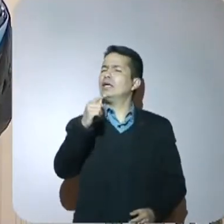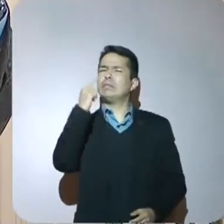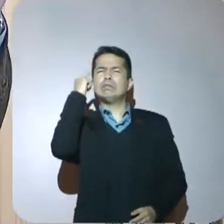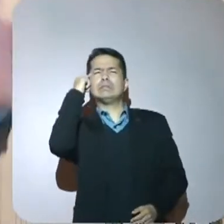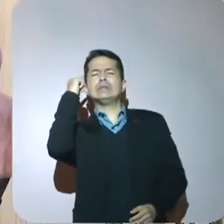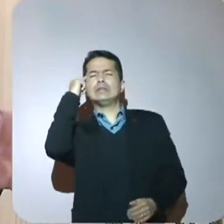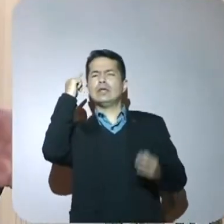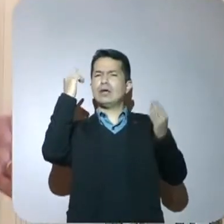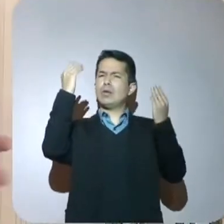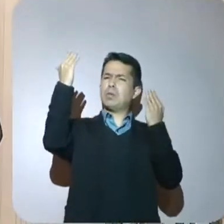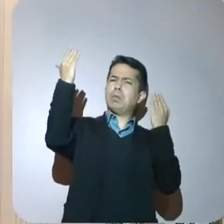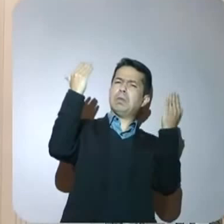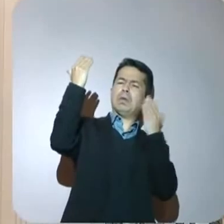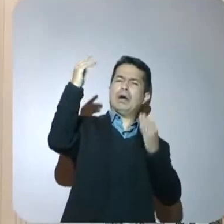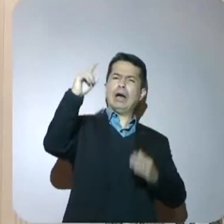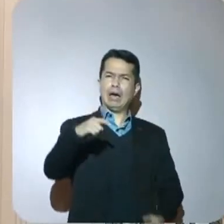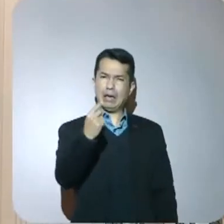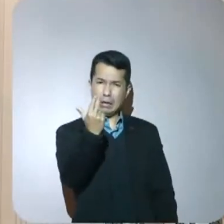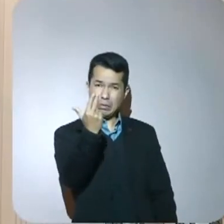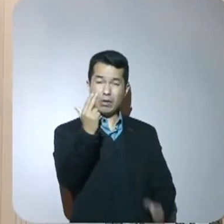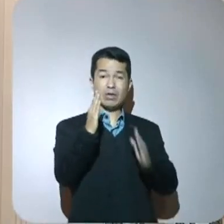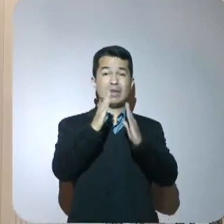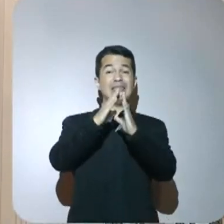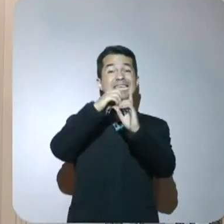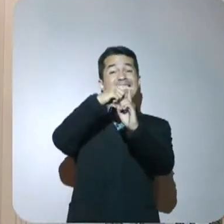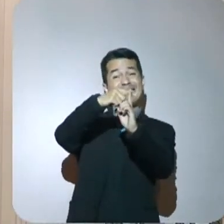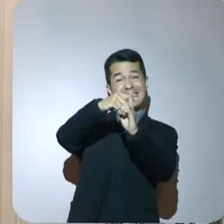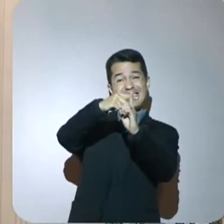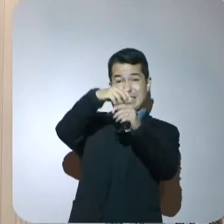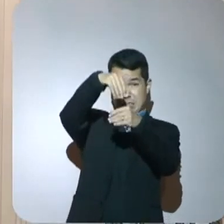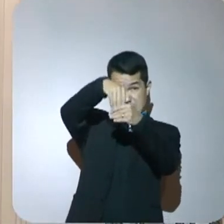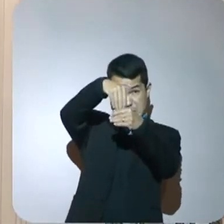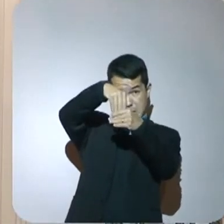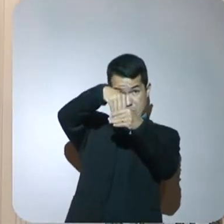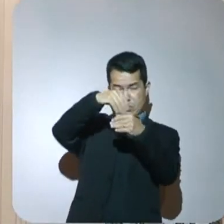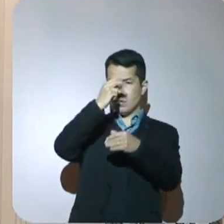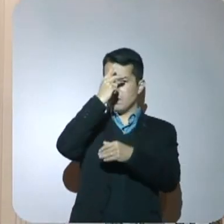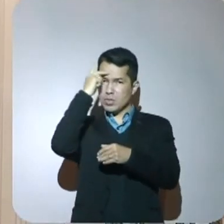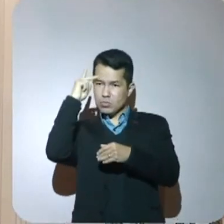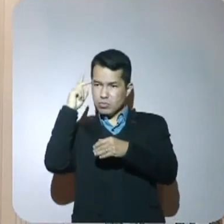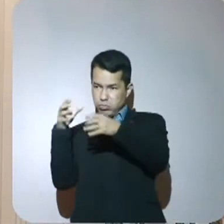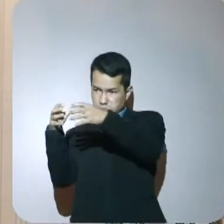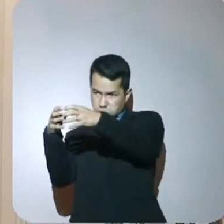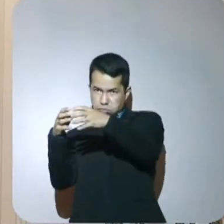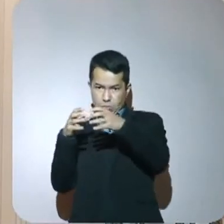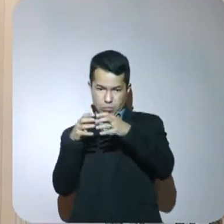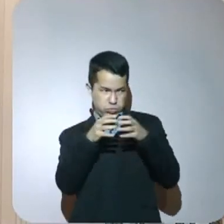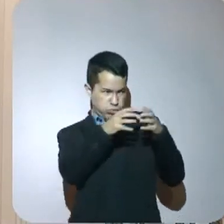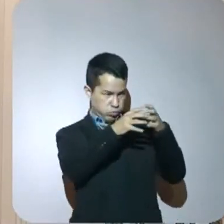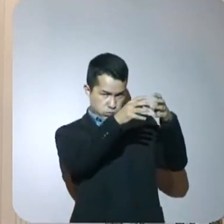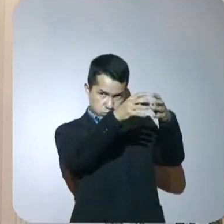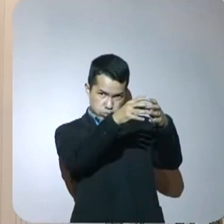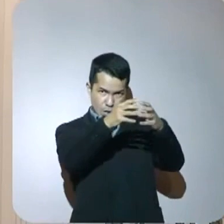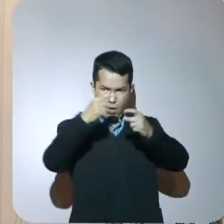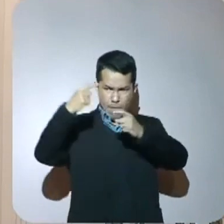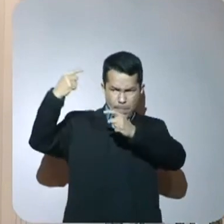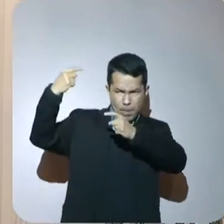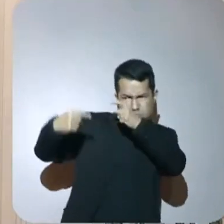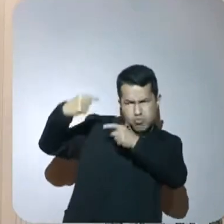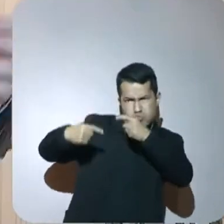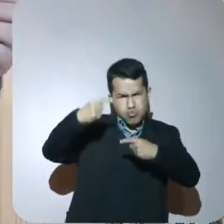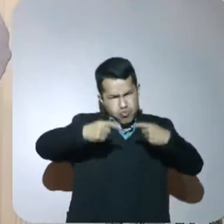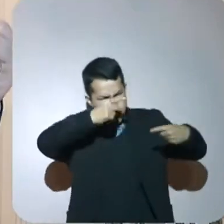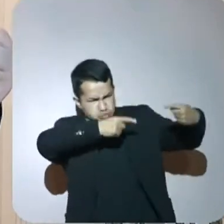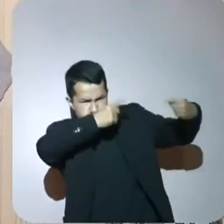não vive paz. Quando pessoas ou grupos, que na maioria das vezes parecem muito bem